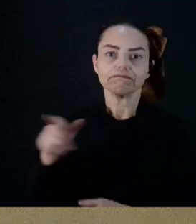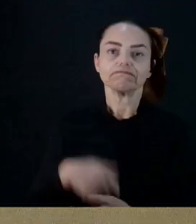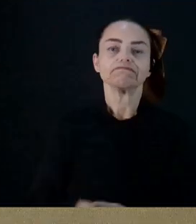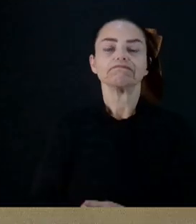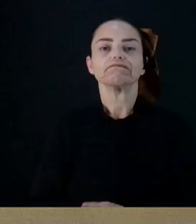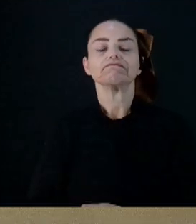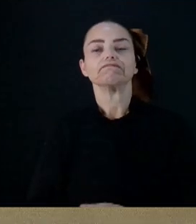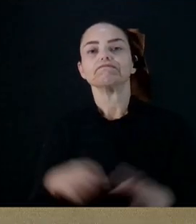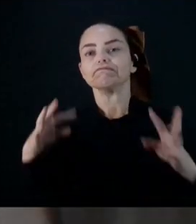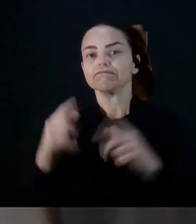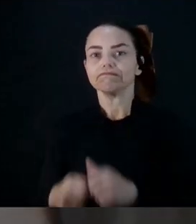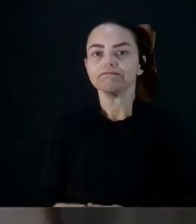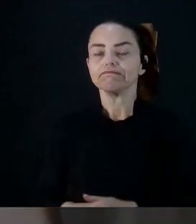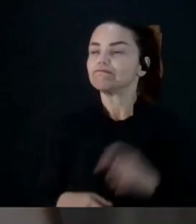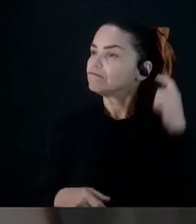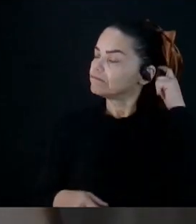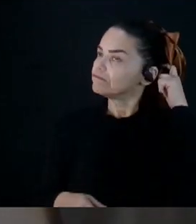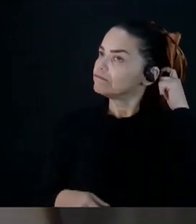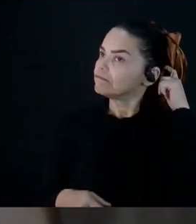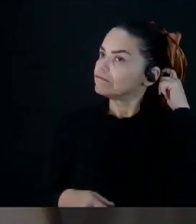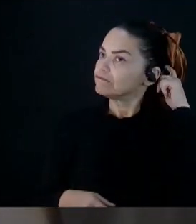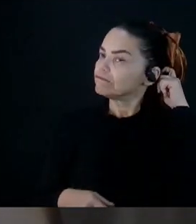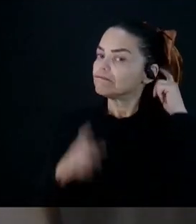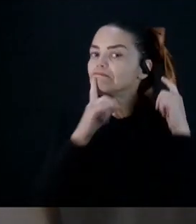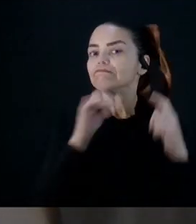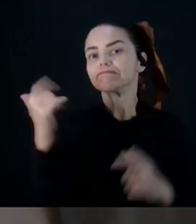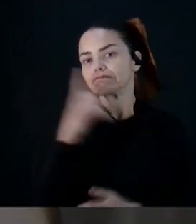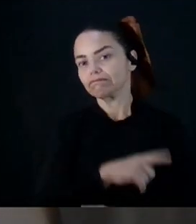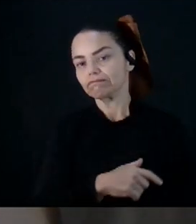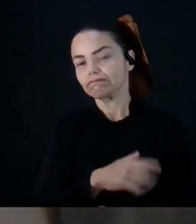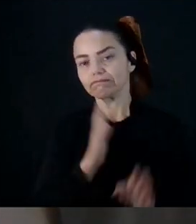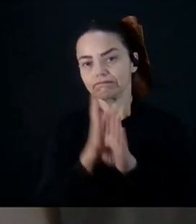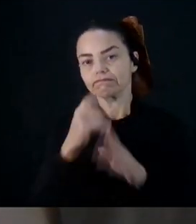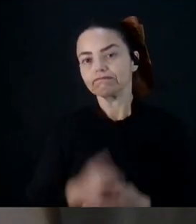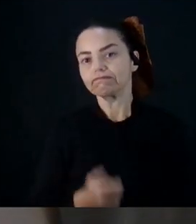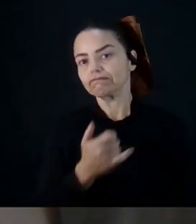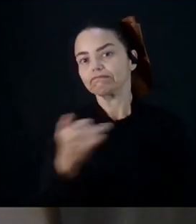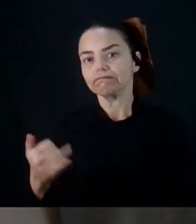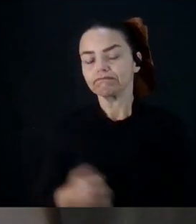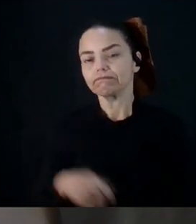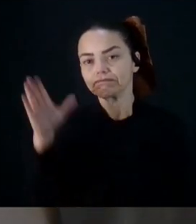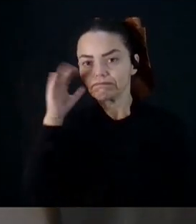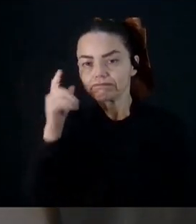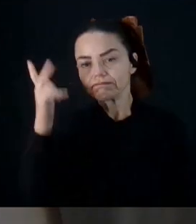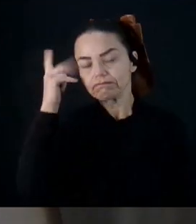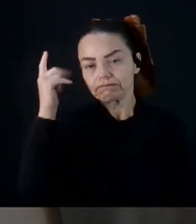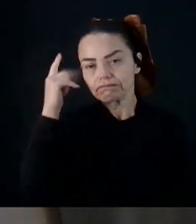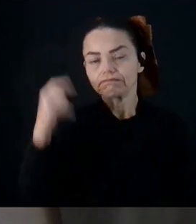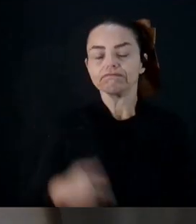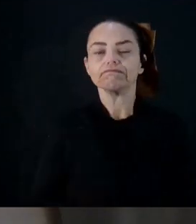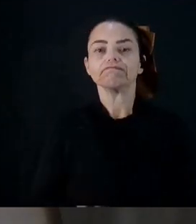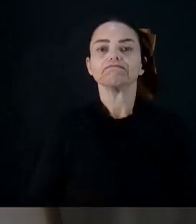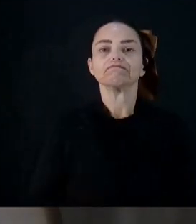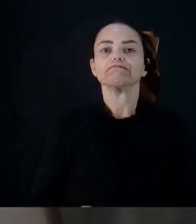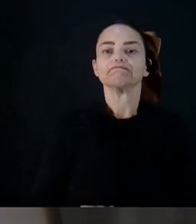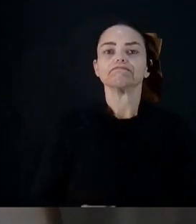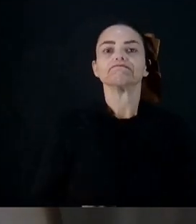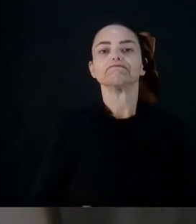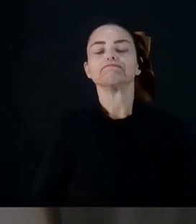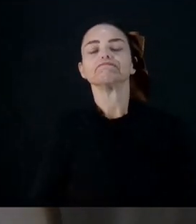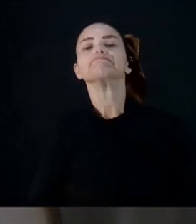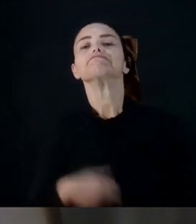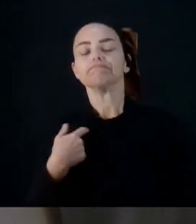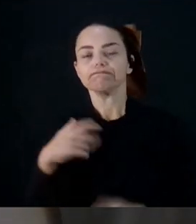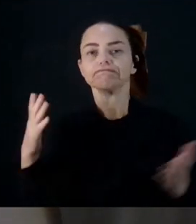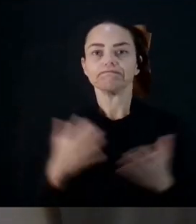toda essa análise, os pais vão conseguir identificar o quanto é uma curiosidade comum, e o quanto é algo que já está numa distorção